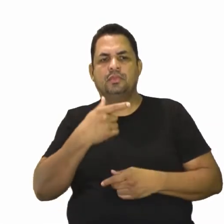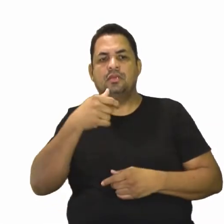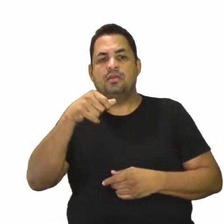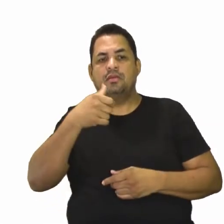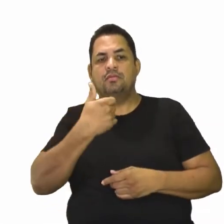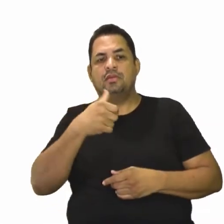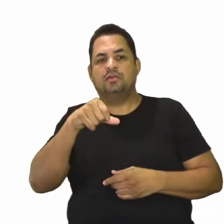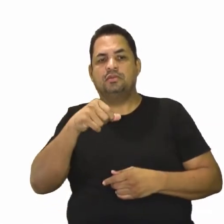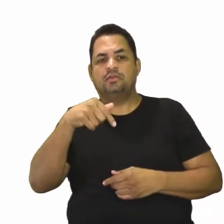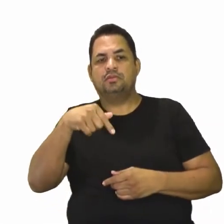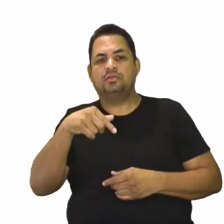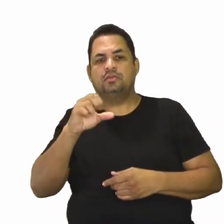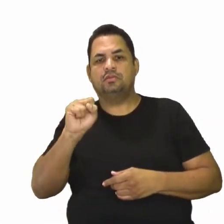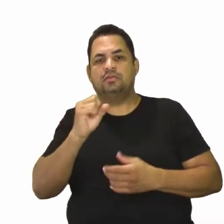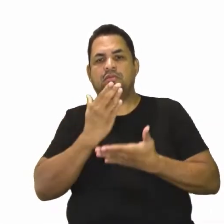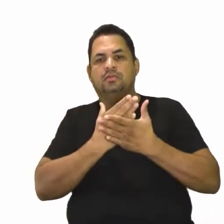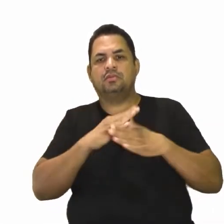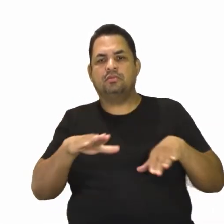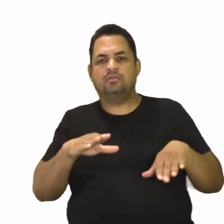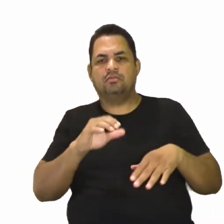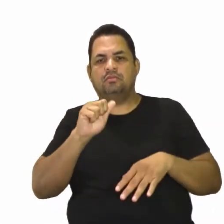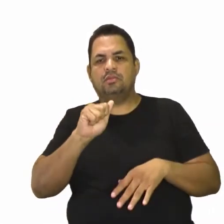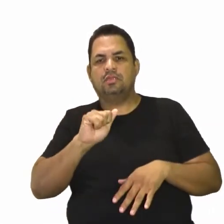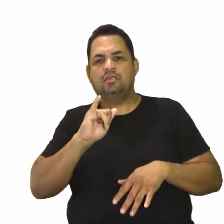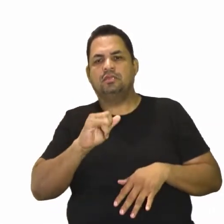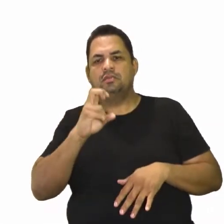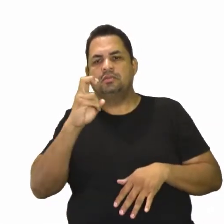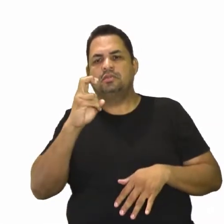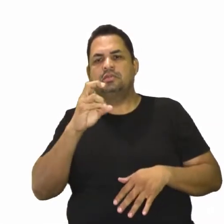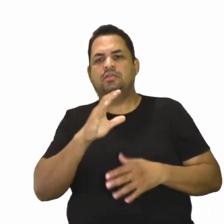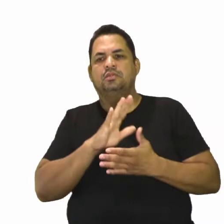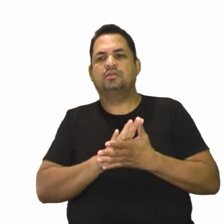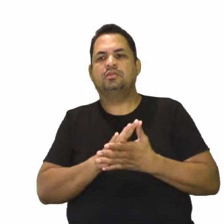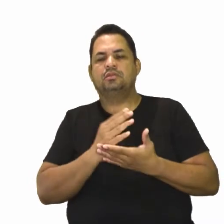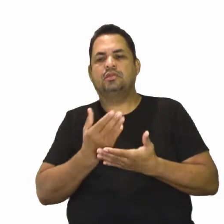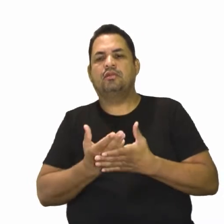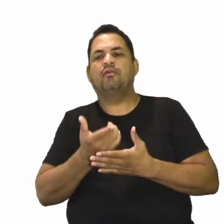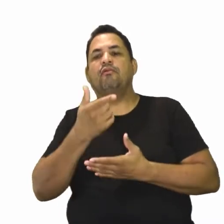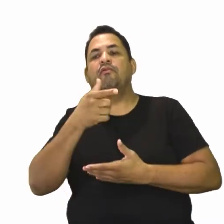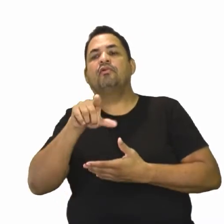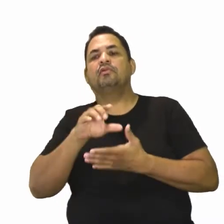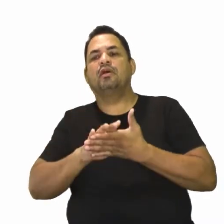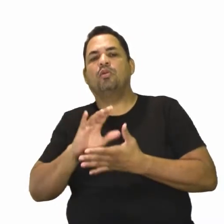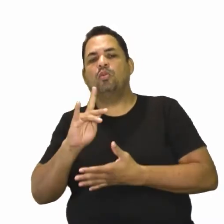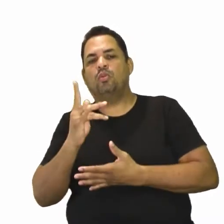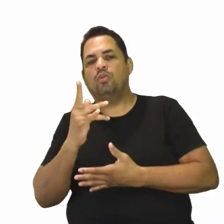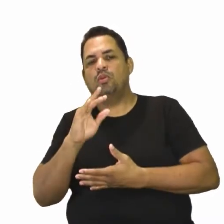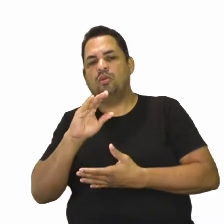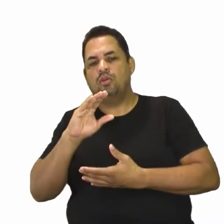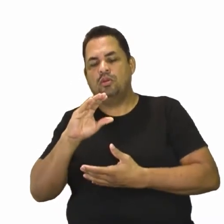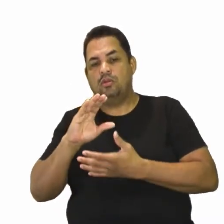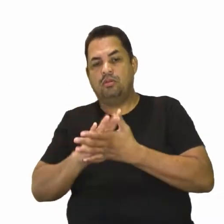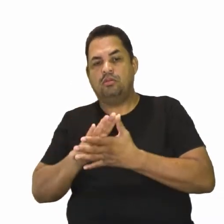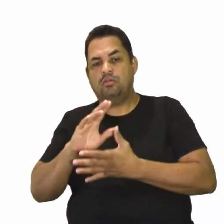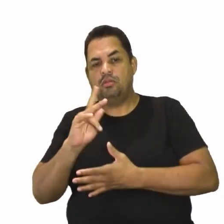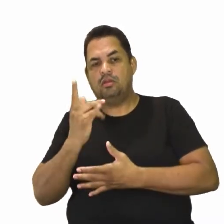1978, Geisel vai acabar com o AI-5, restaurar o habeas corpus, que